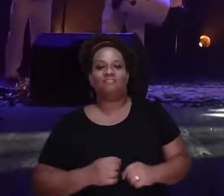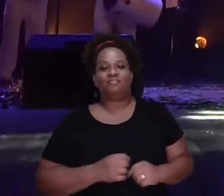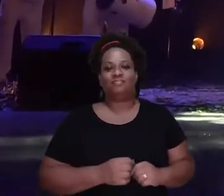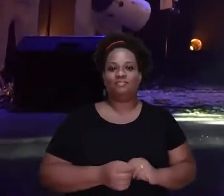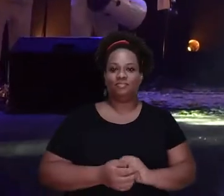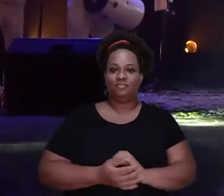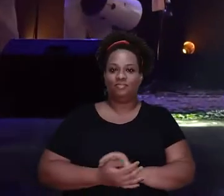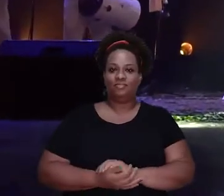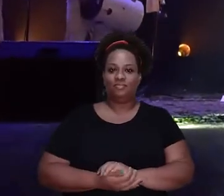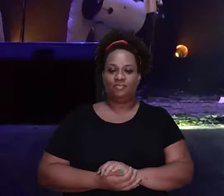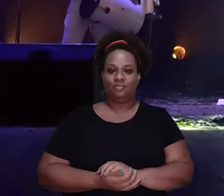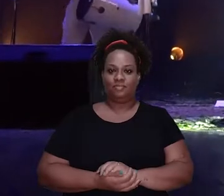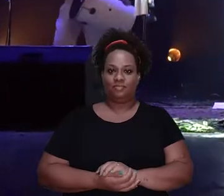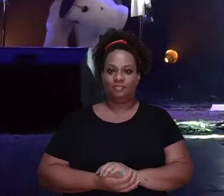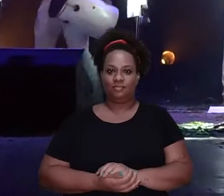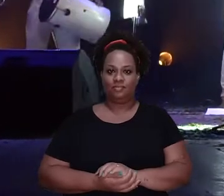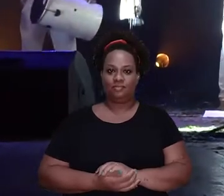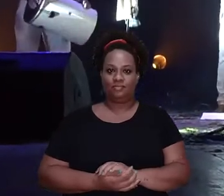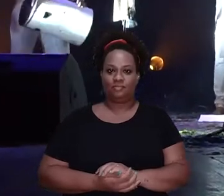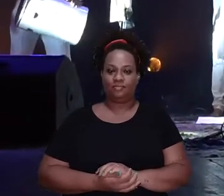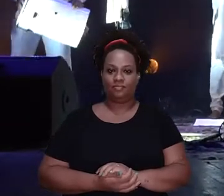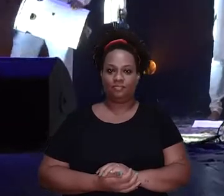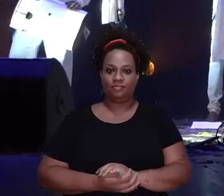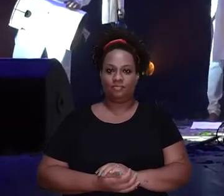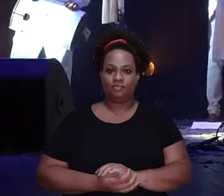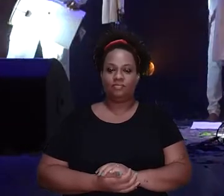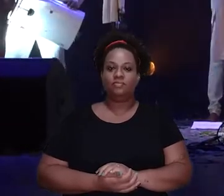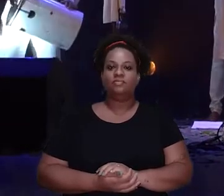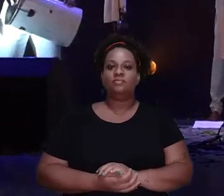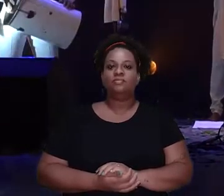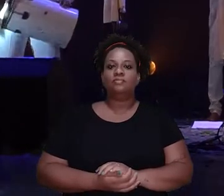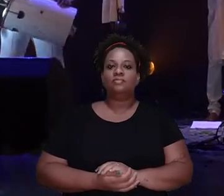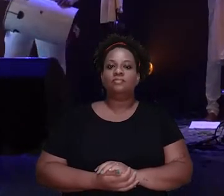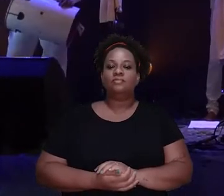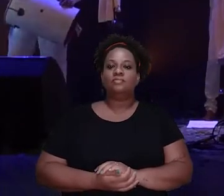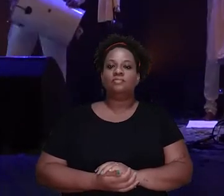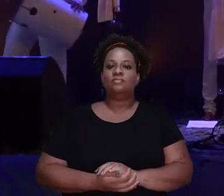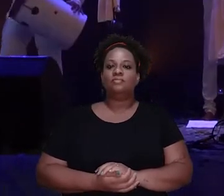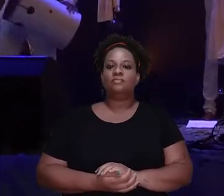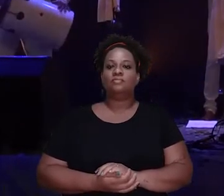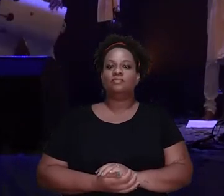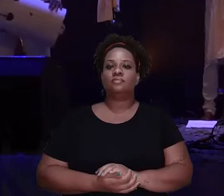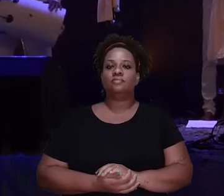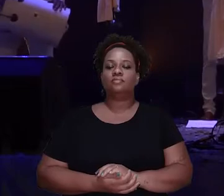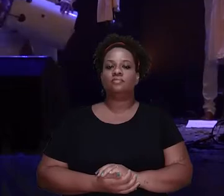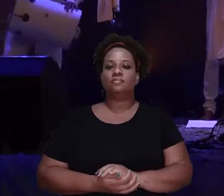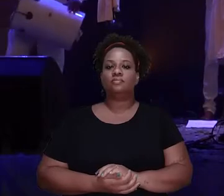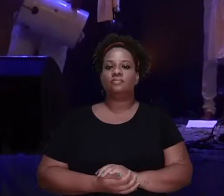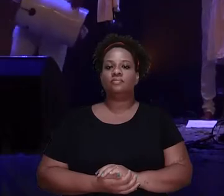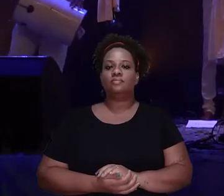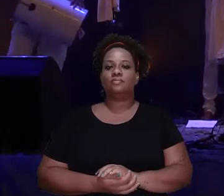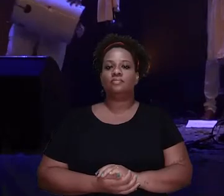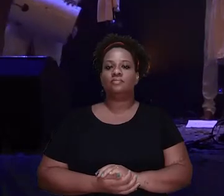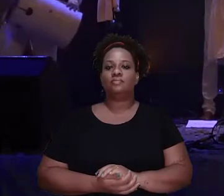velho curandeiro traz essência de orixá coberto de palha carregando xaxará